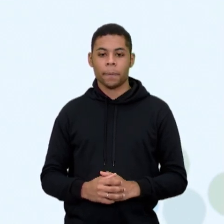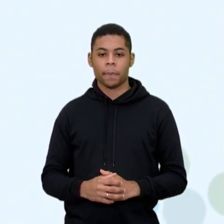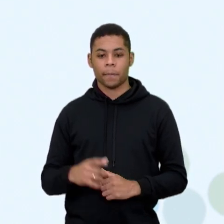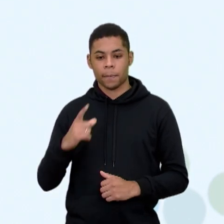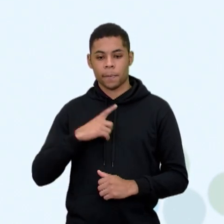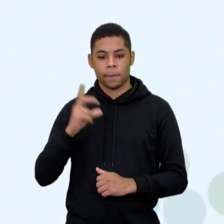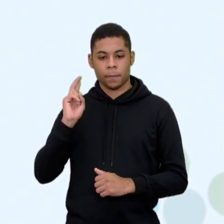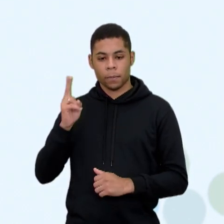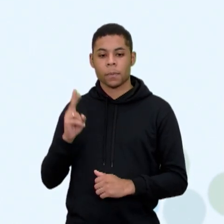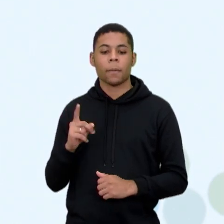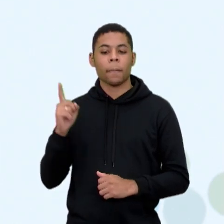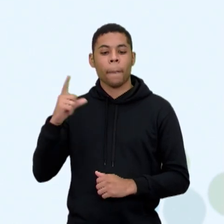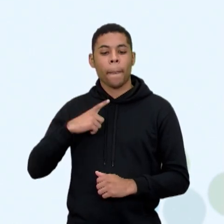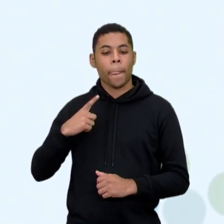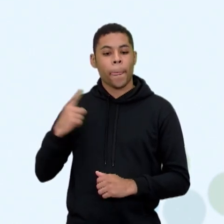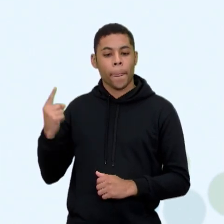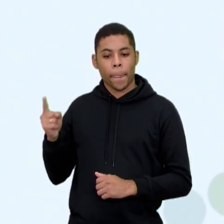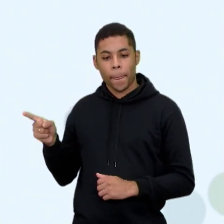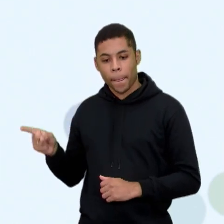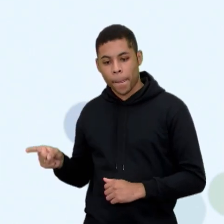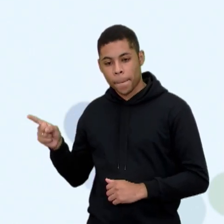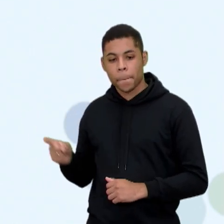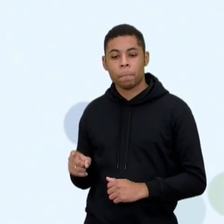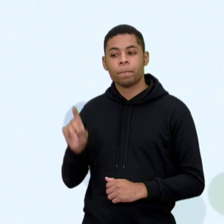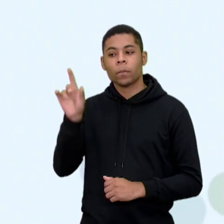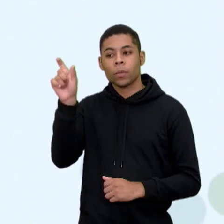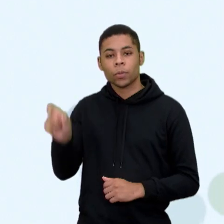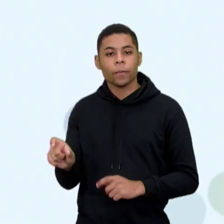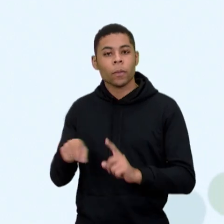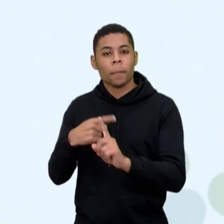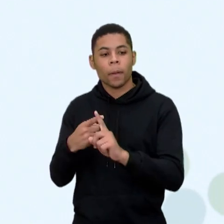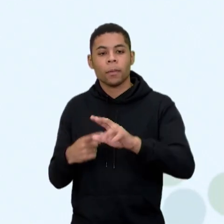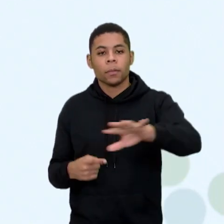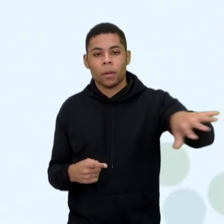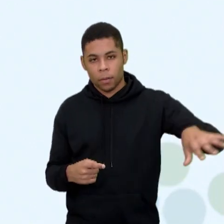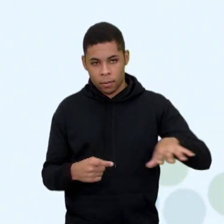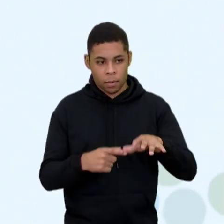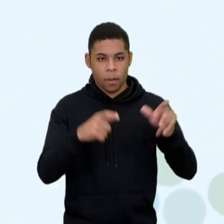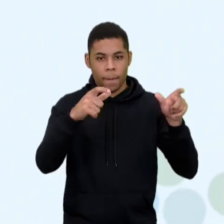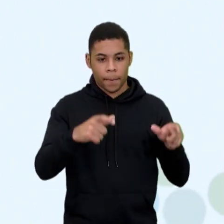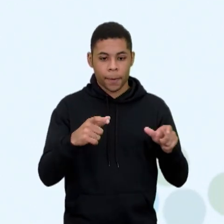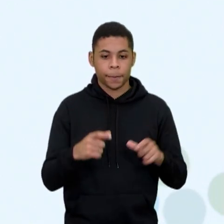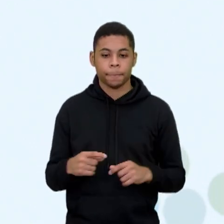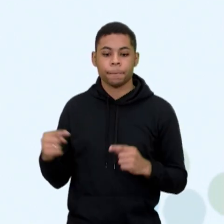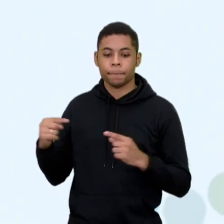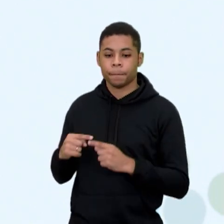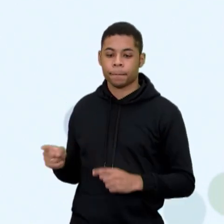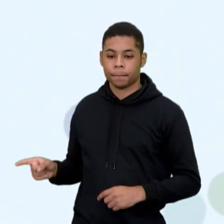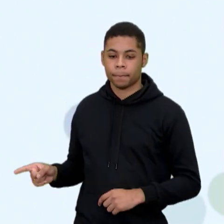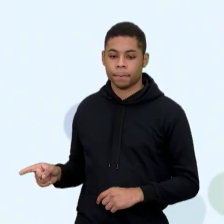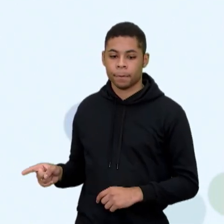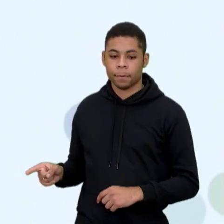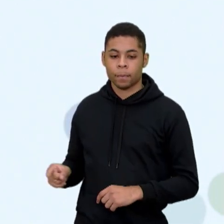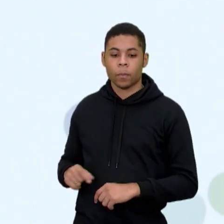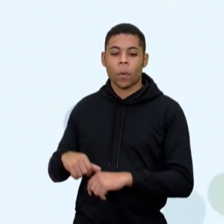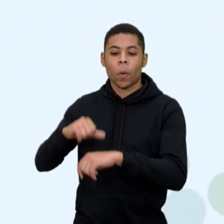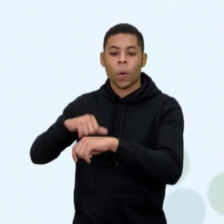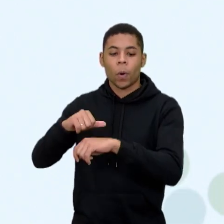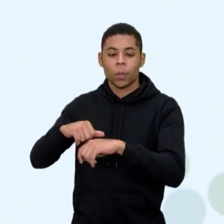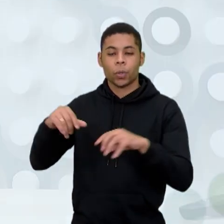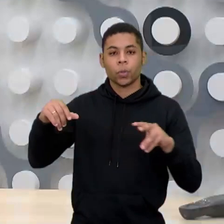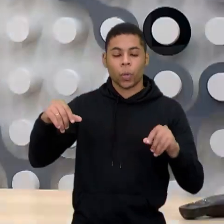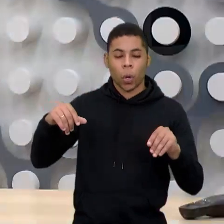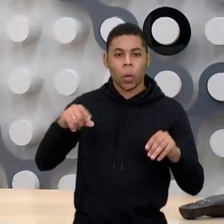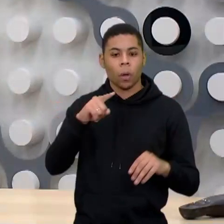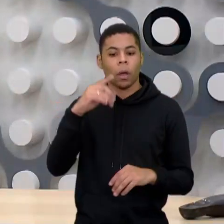curricular 1, o indivíduo e o ambiente. E está aí de novo, componente curricular 3, das rochas ao solo,